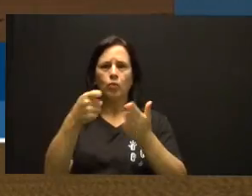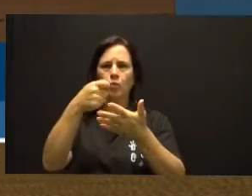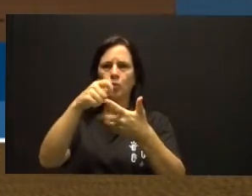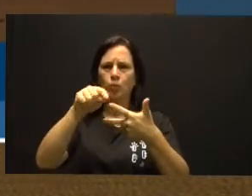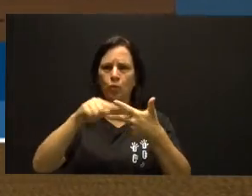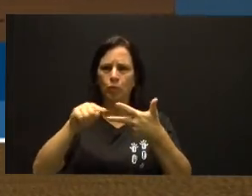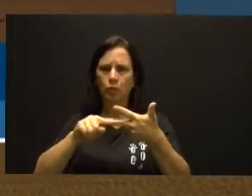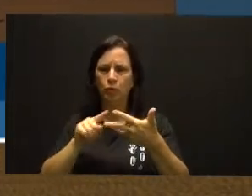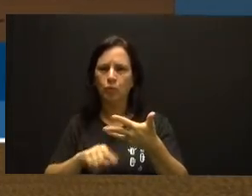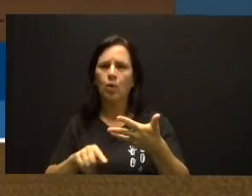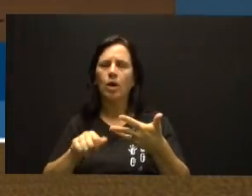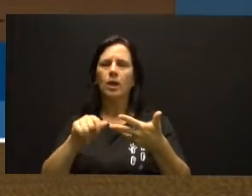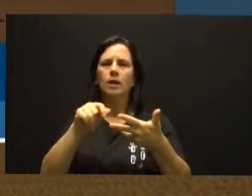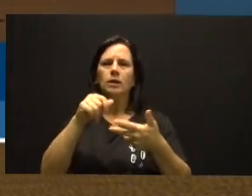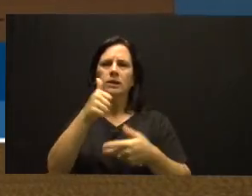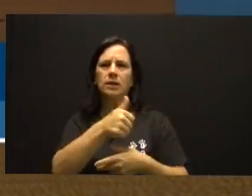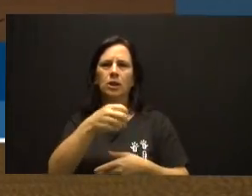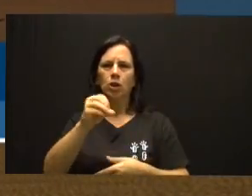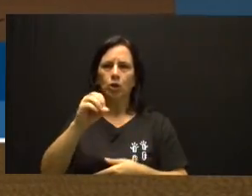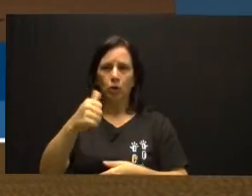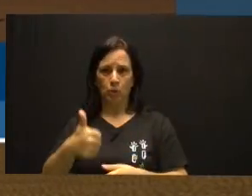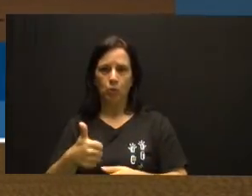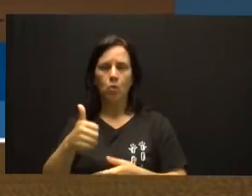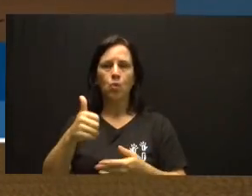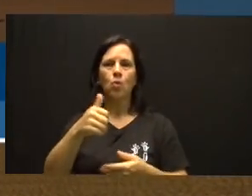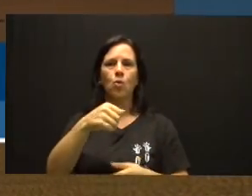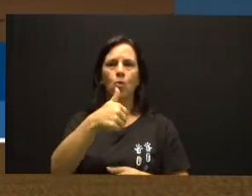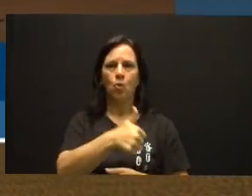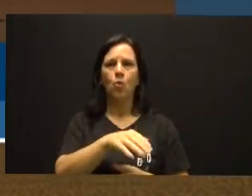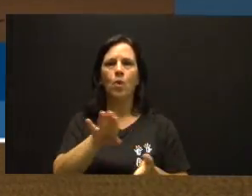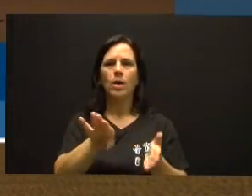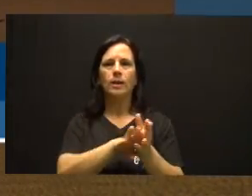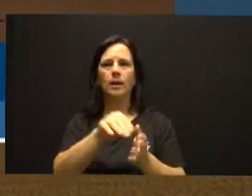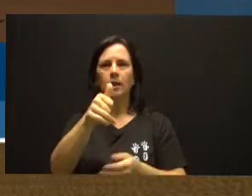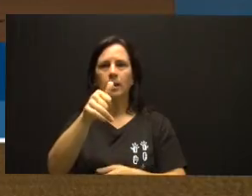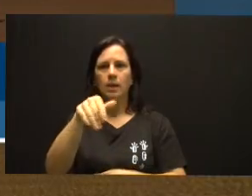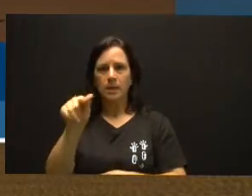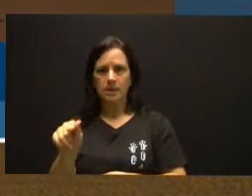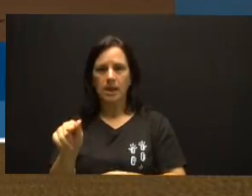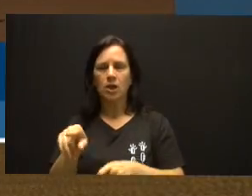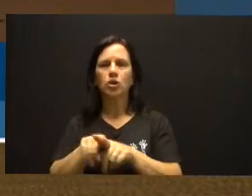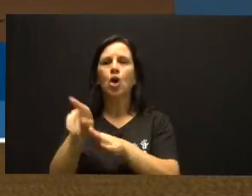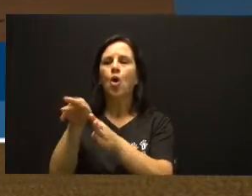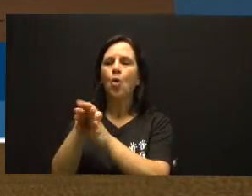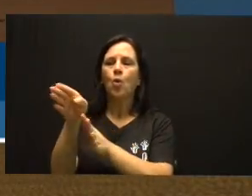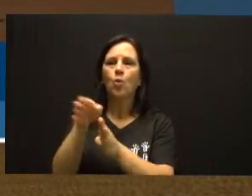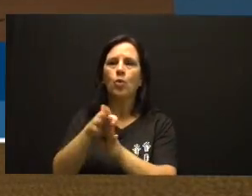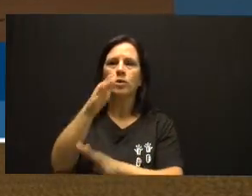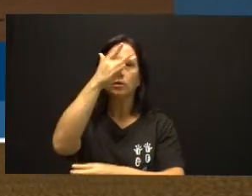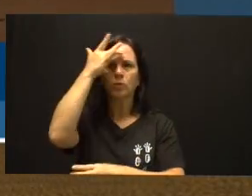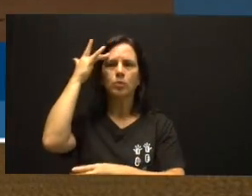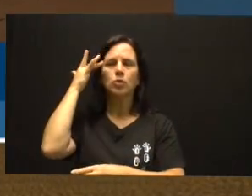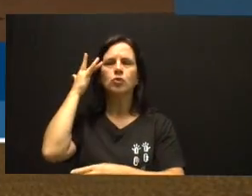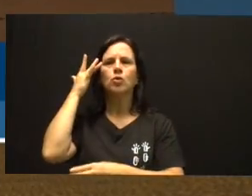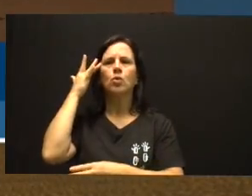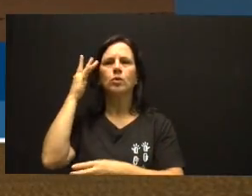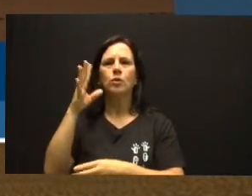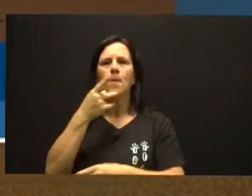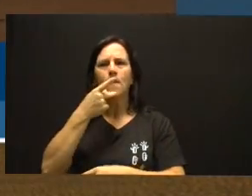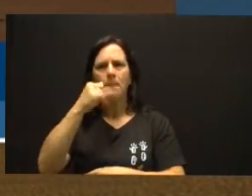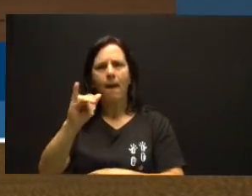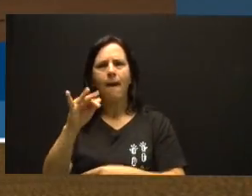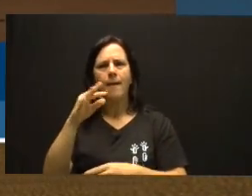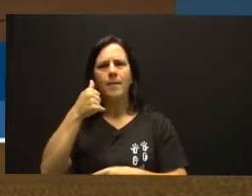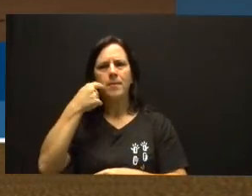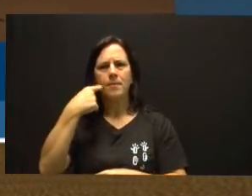medidas previstas nos artigos 101, 1 e 7, atender e aconselhar pais ou responsáveis, aplicando as